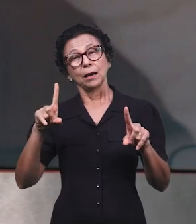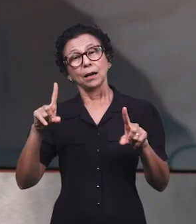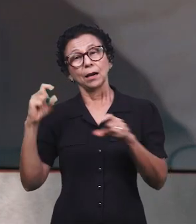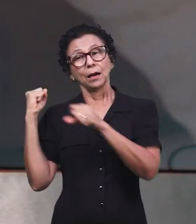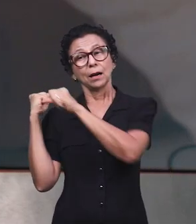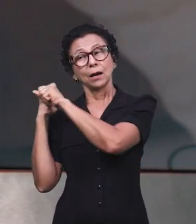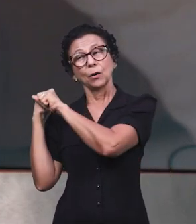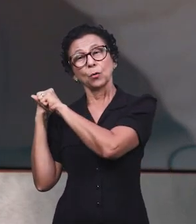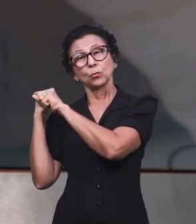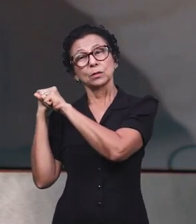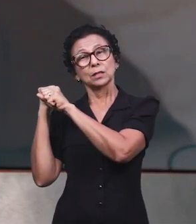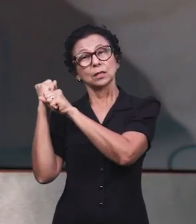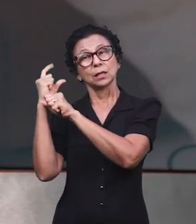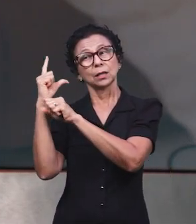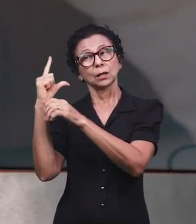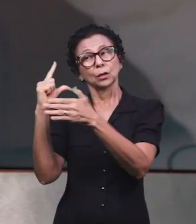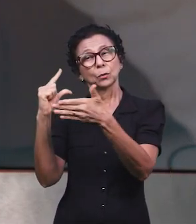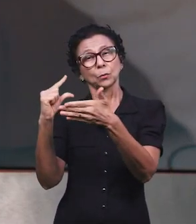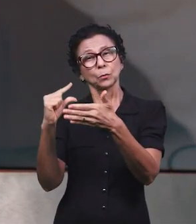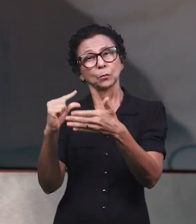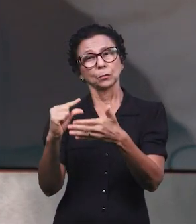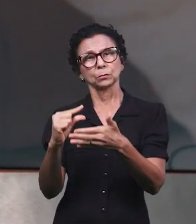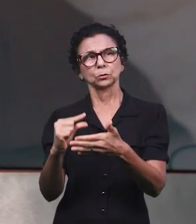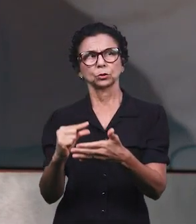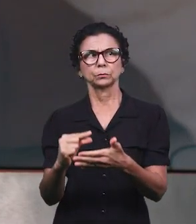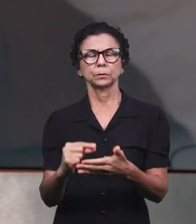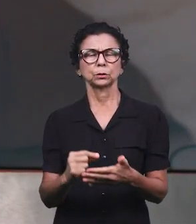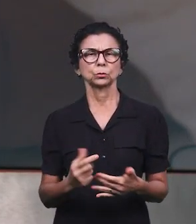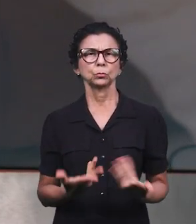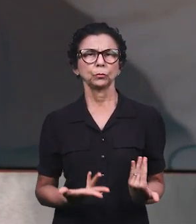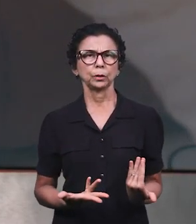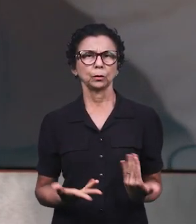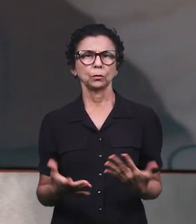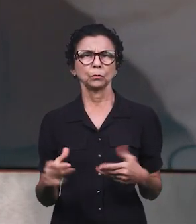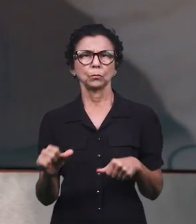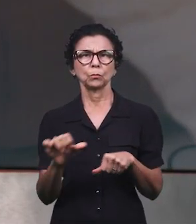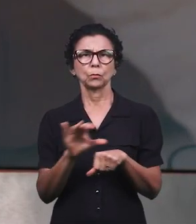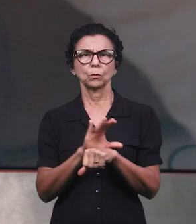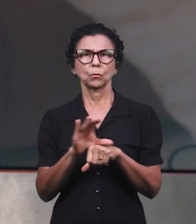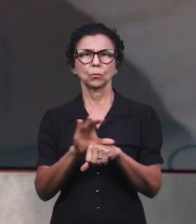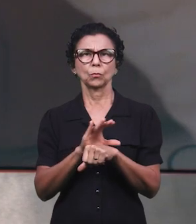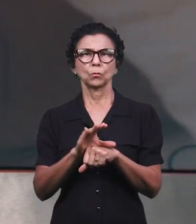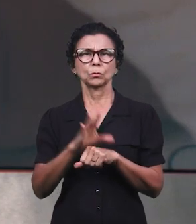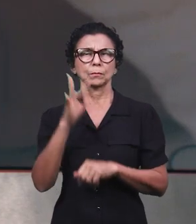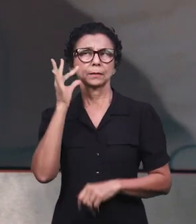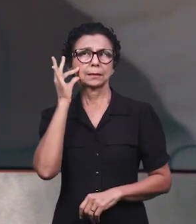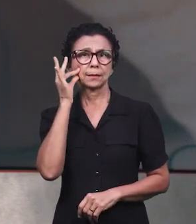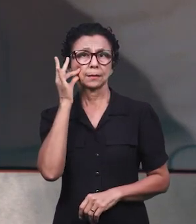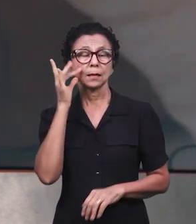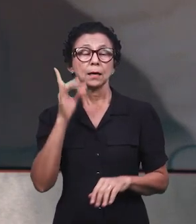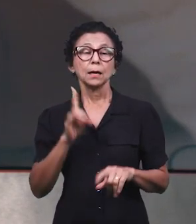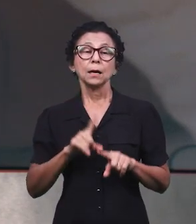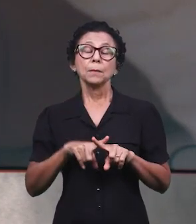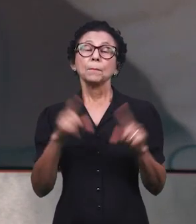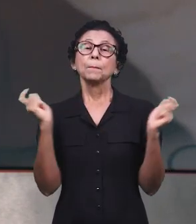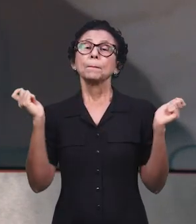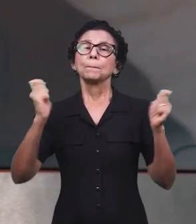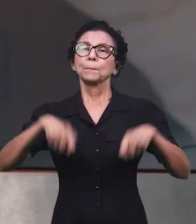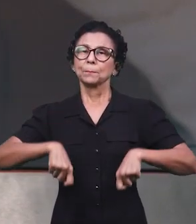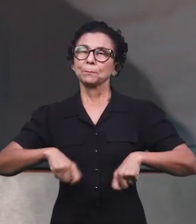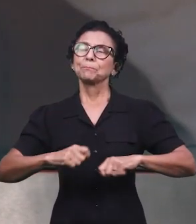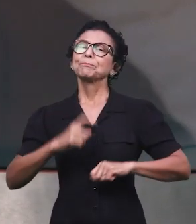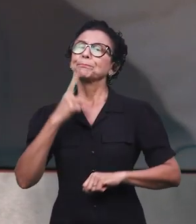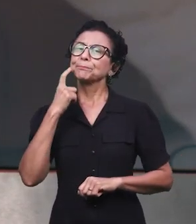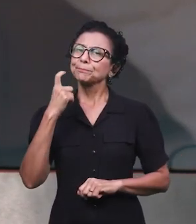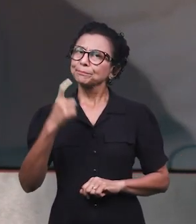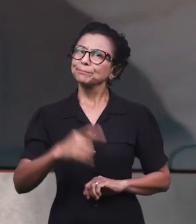uma diminuição da oferta de cursos presenciais. Mas ainda existem possibilidades que podem ser